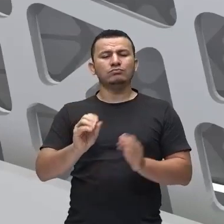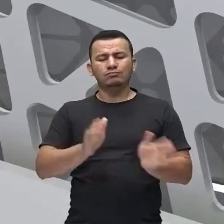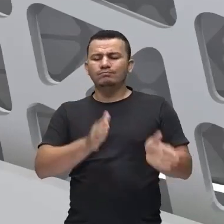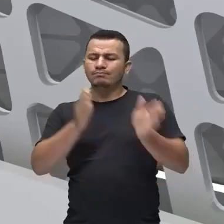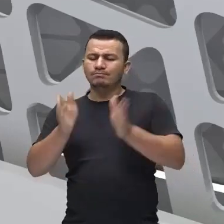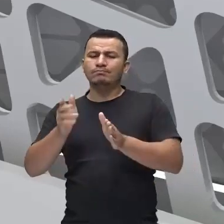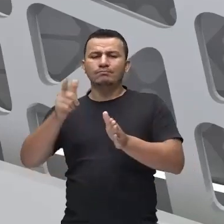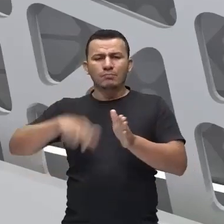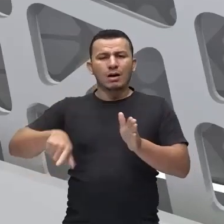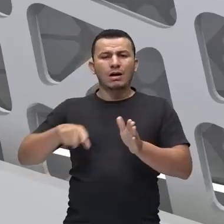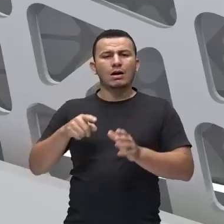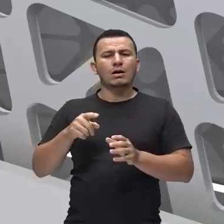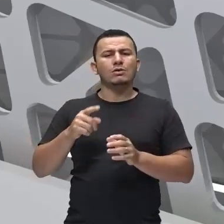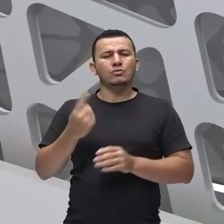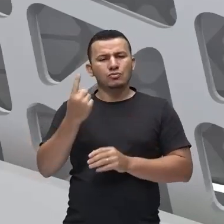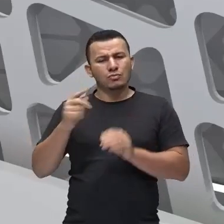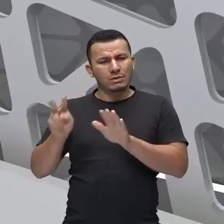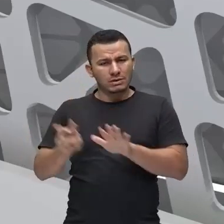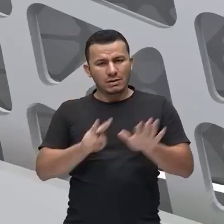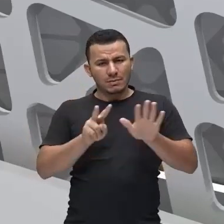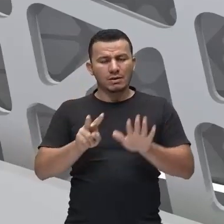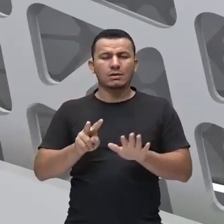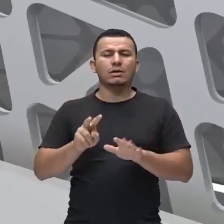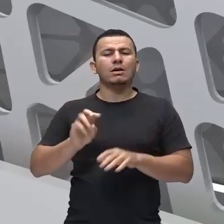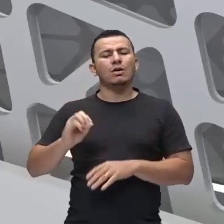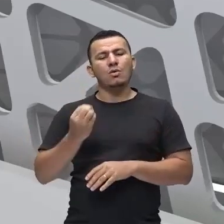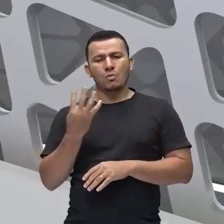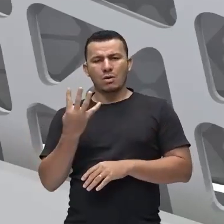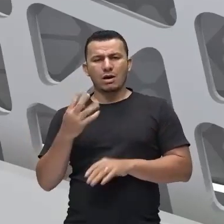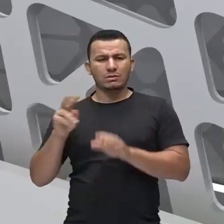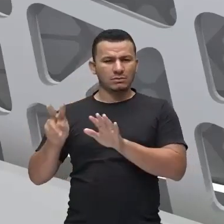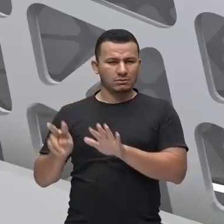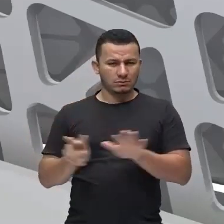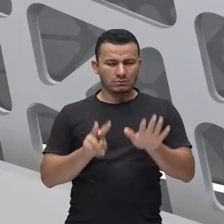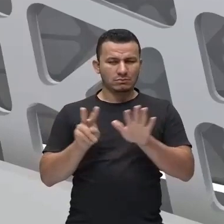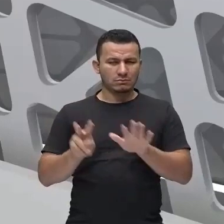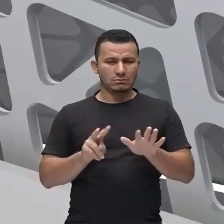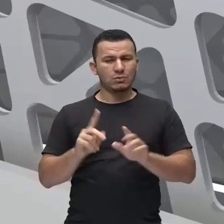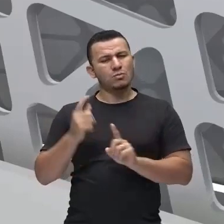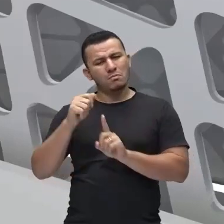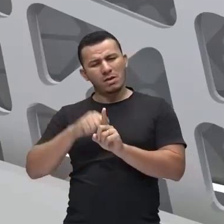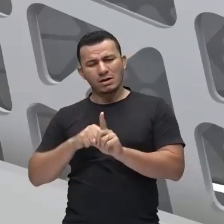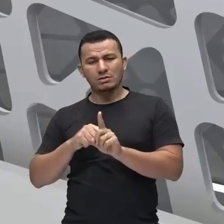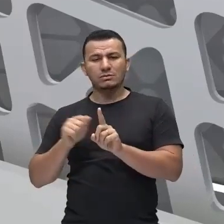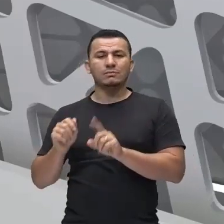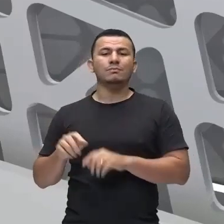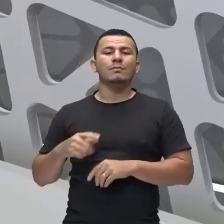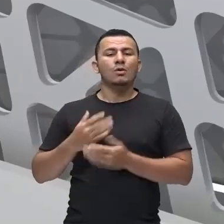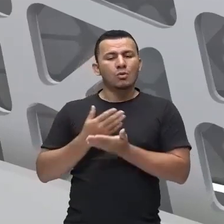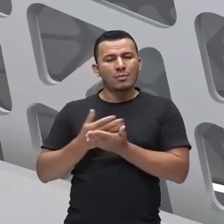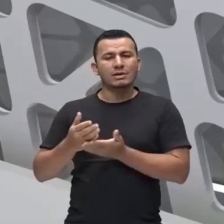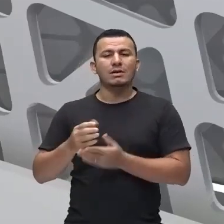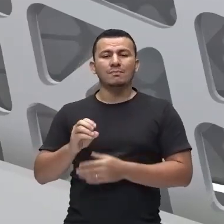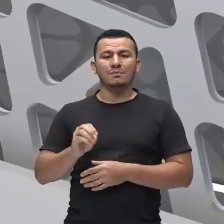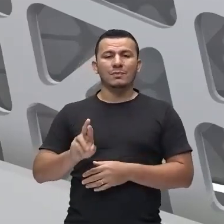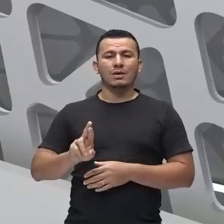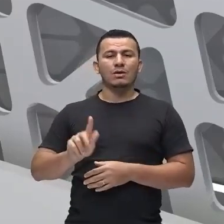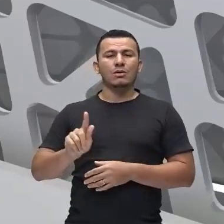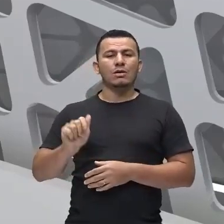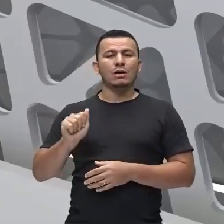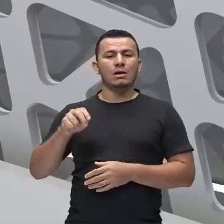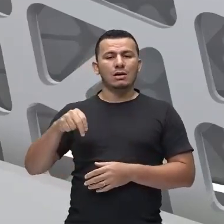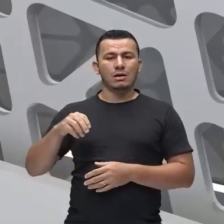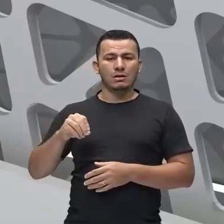da 4ª semana ou 1 mês de gestação, acontece a organogênese. Esses